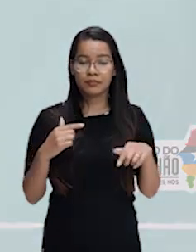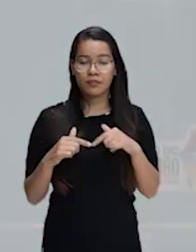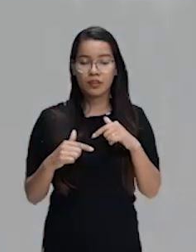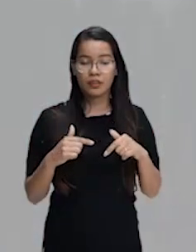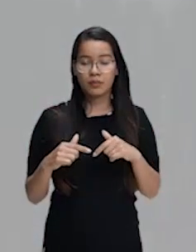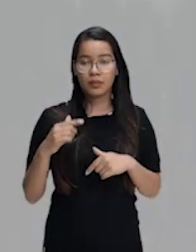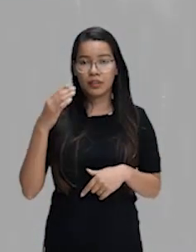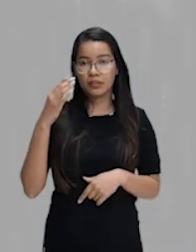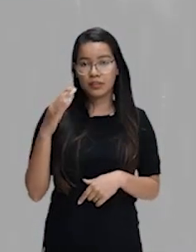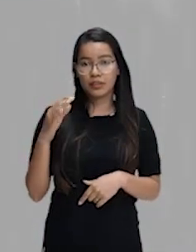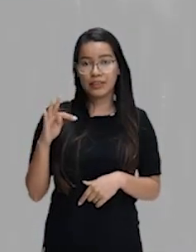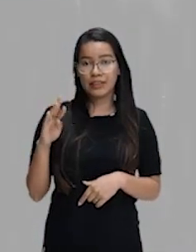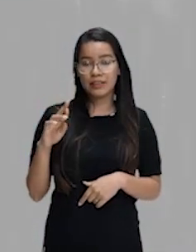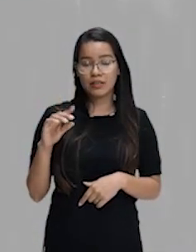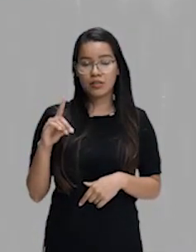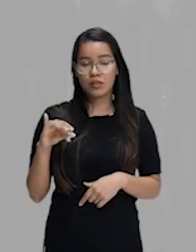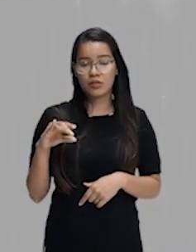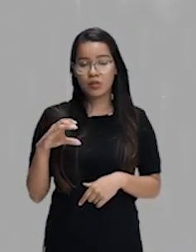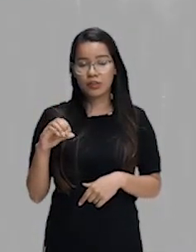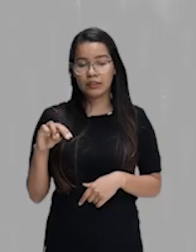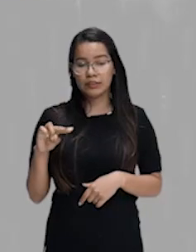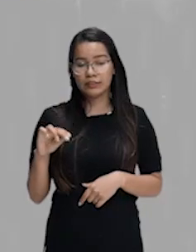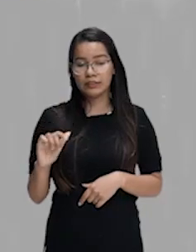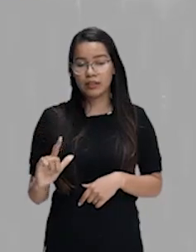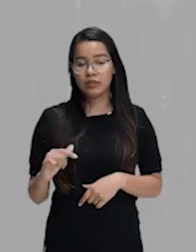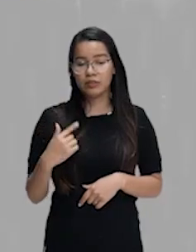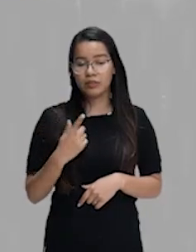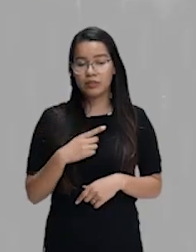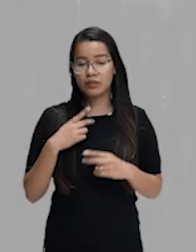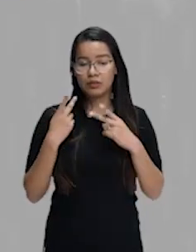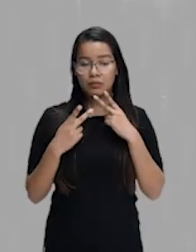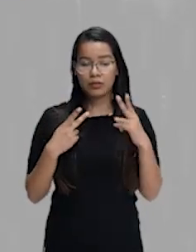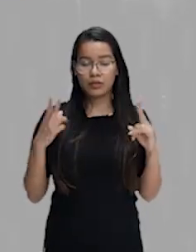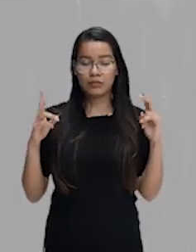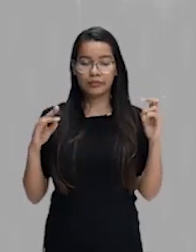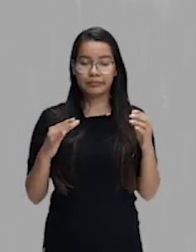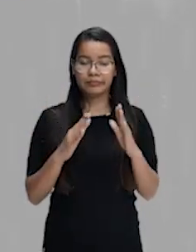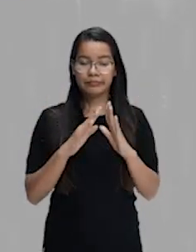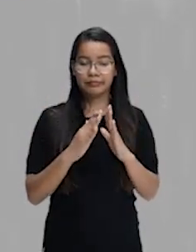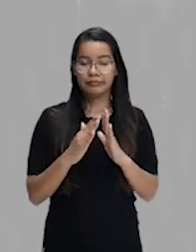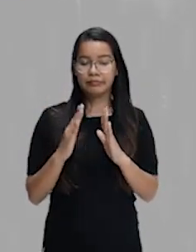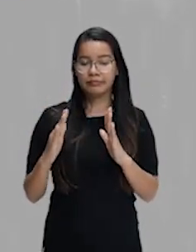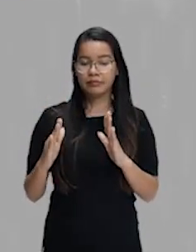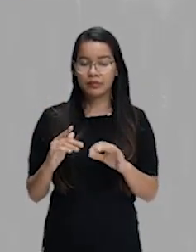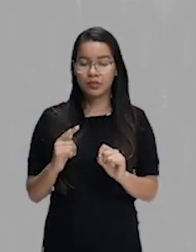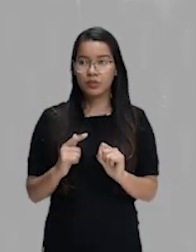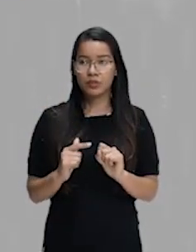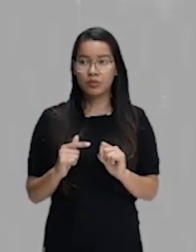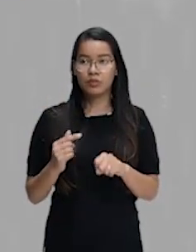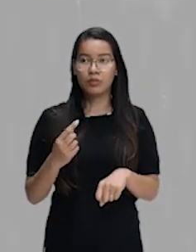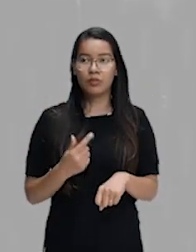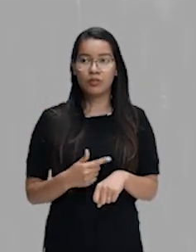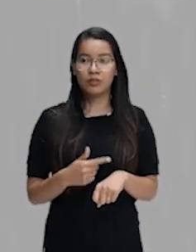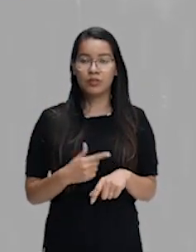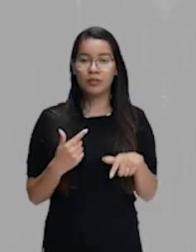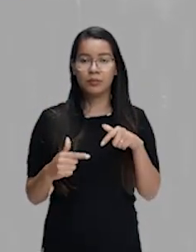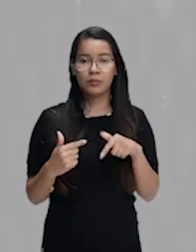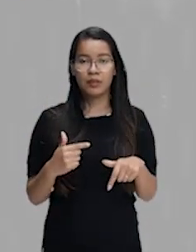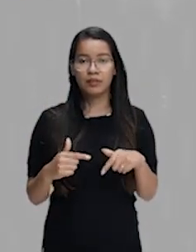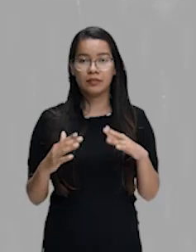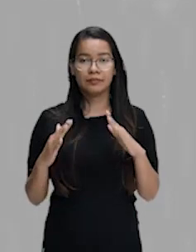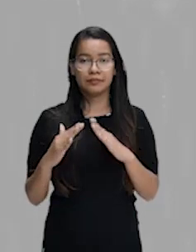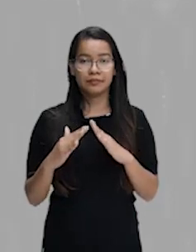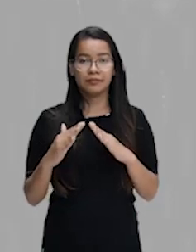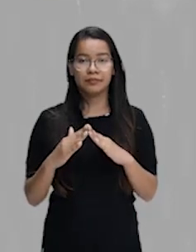formato tradicional de trabalho, a gente está falando daquela rotina, né, de 8 horas de trabalho no escritório, na empresa, beleza? Esse é o